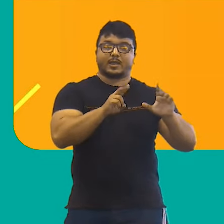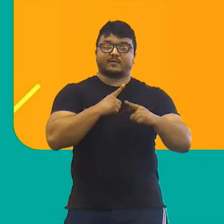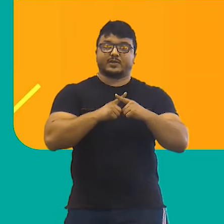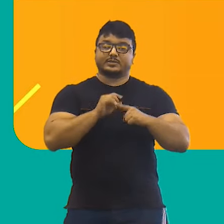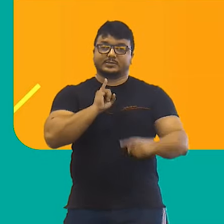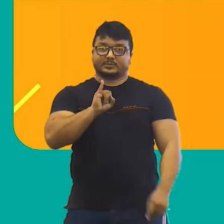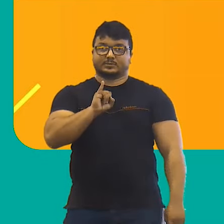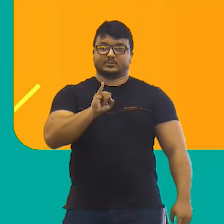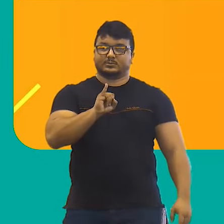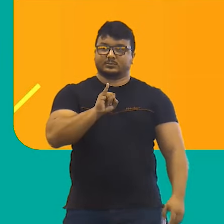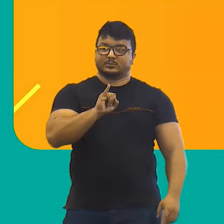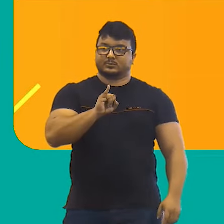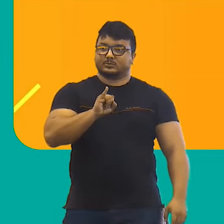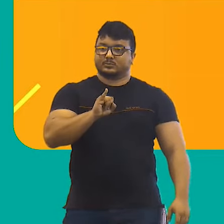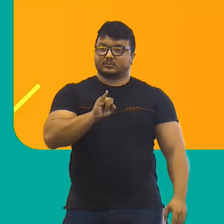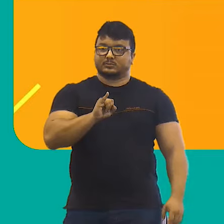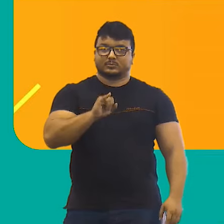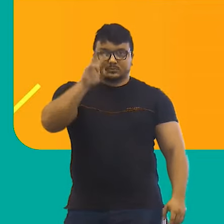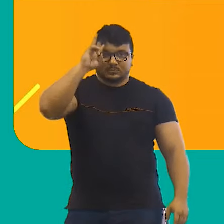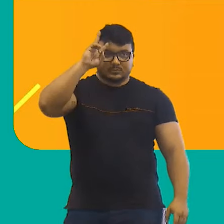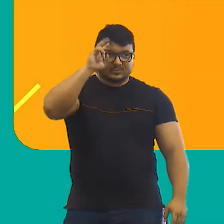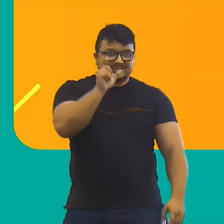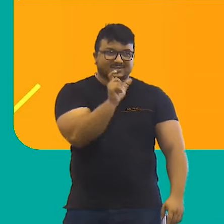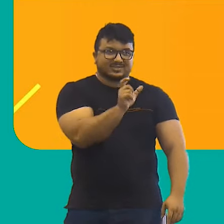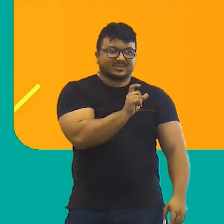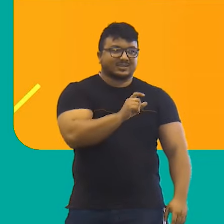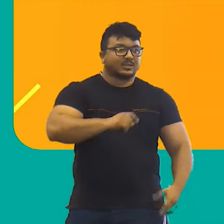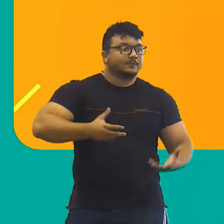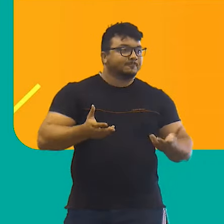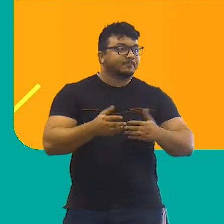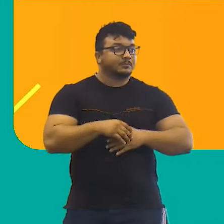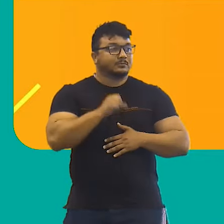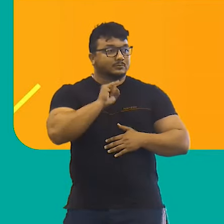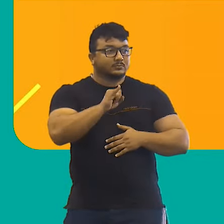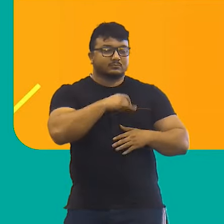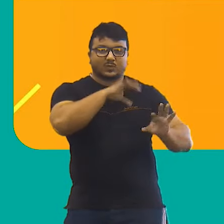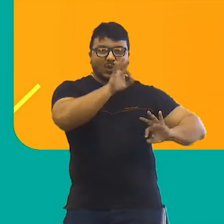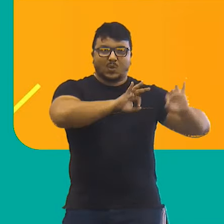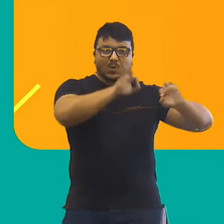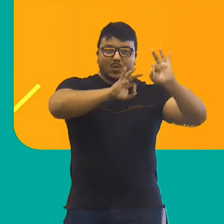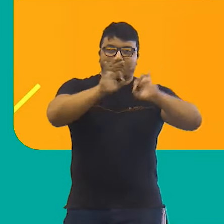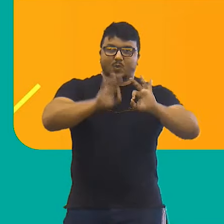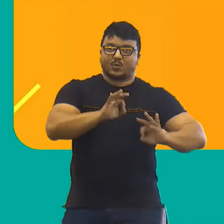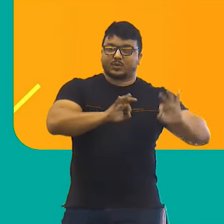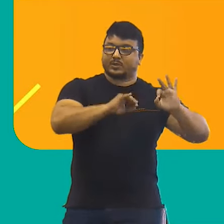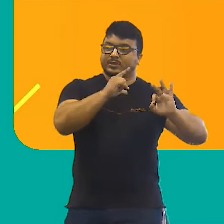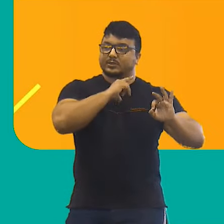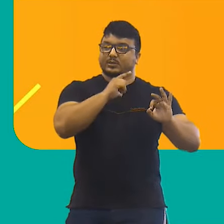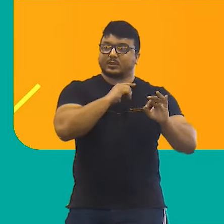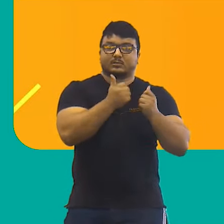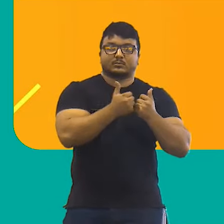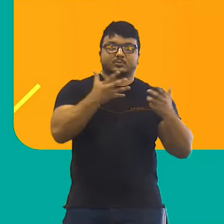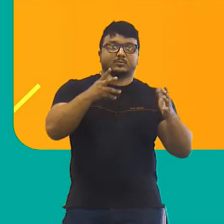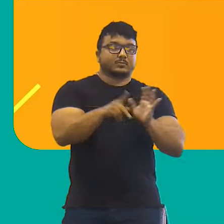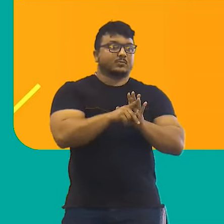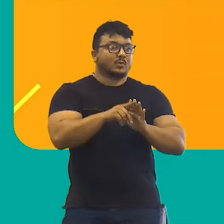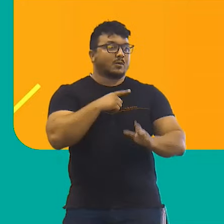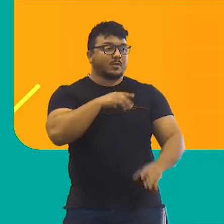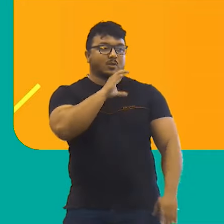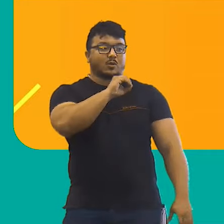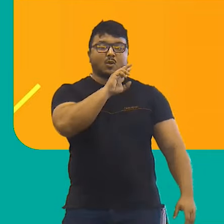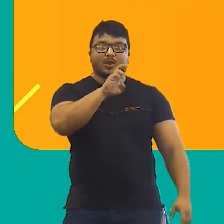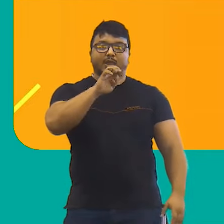I. Vocês lembram dessa? Se você reorganizar, a intensidade da corrente